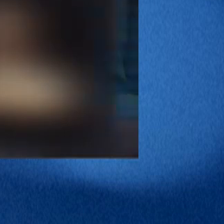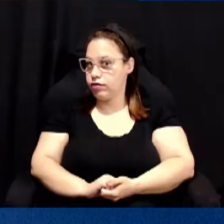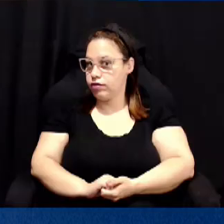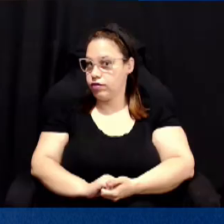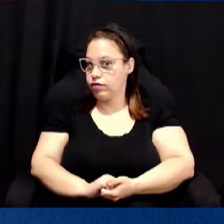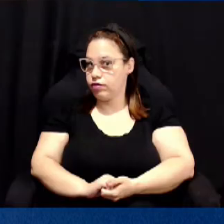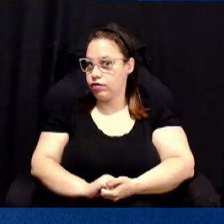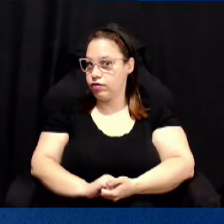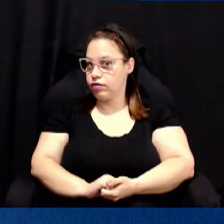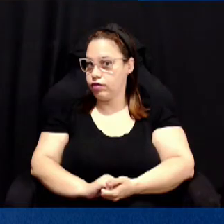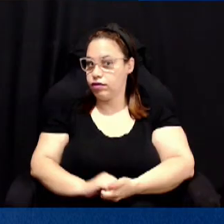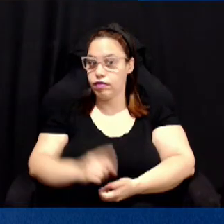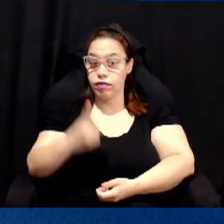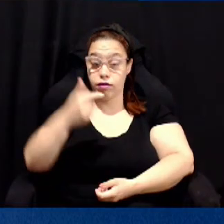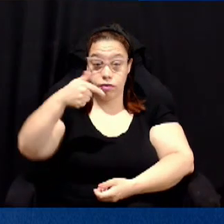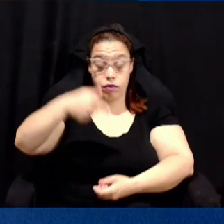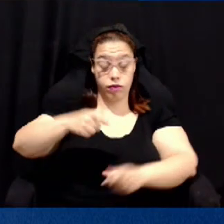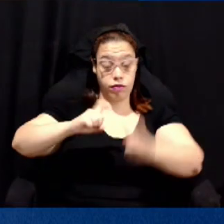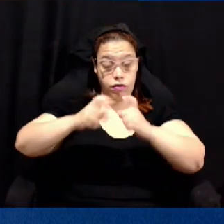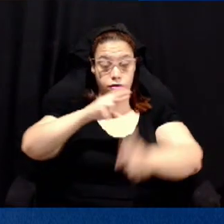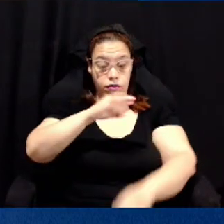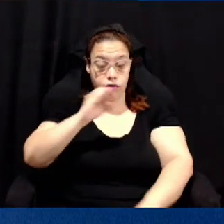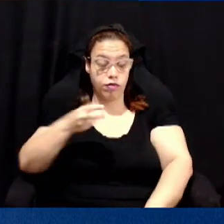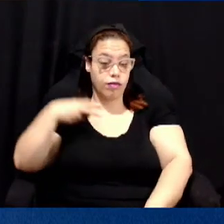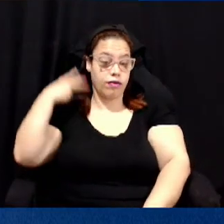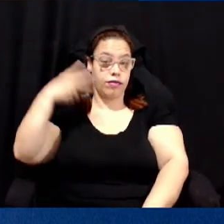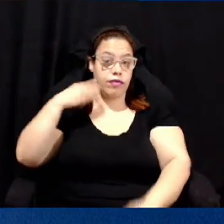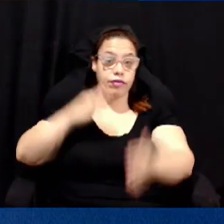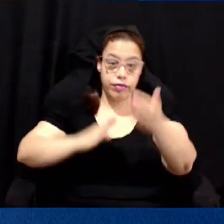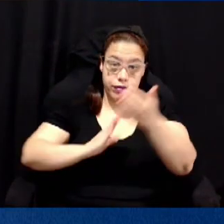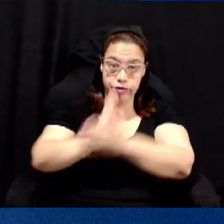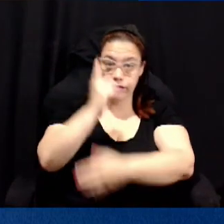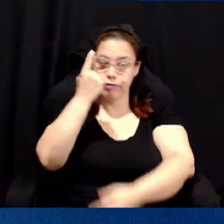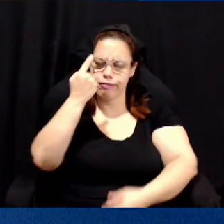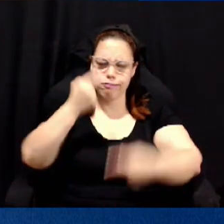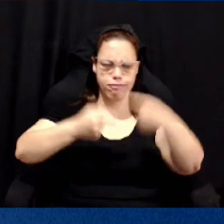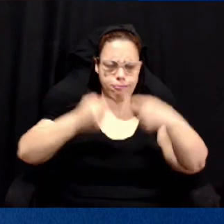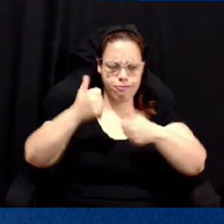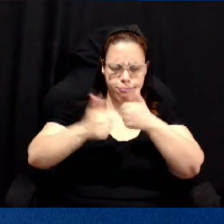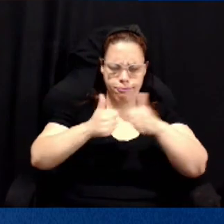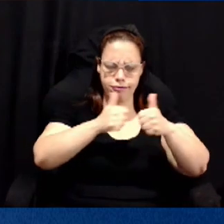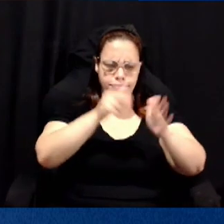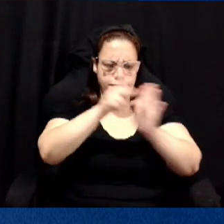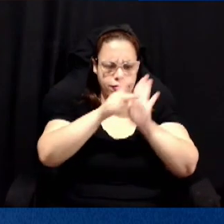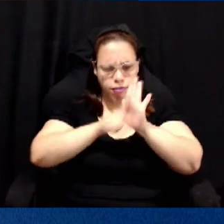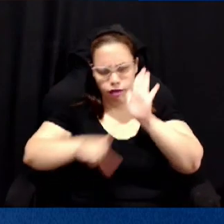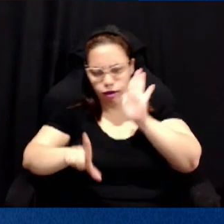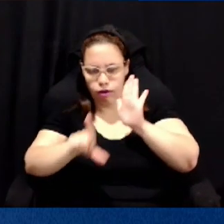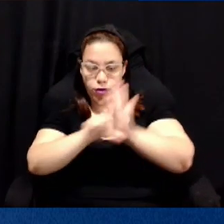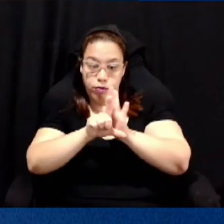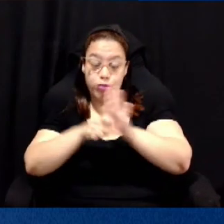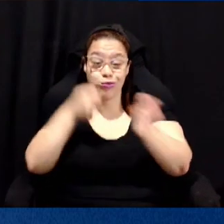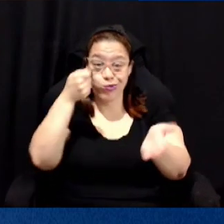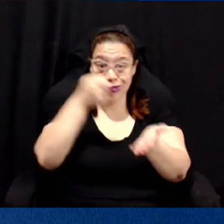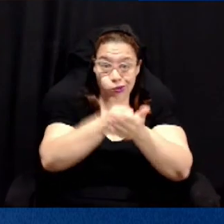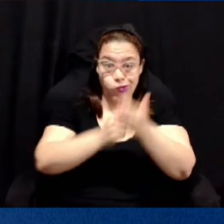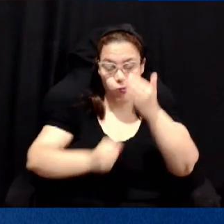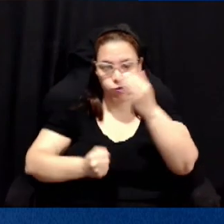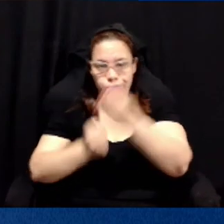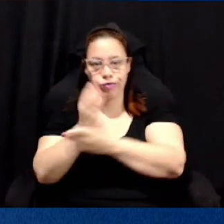Na 17ª reunião ordinária, vereadores aprovam em primeira análise projeto de lei que obriga a criação de